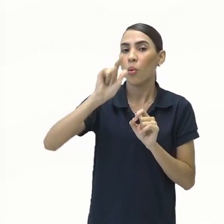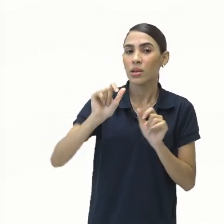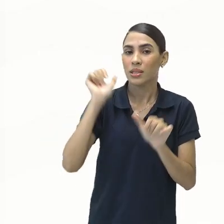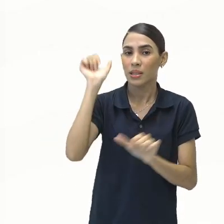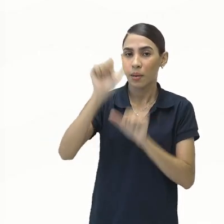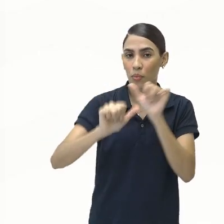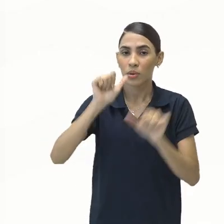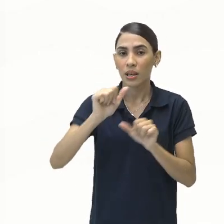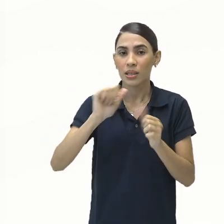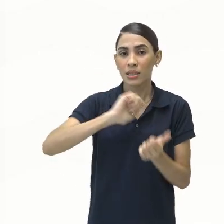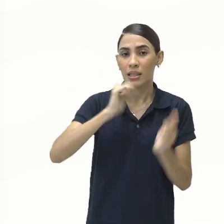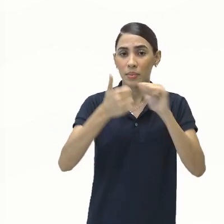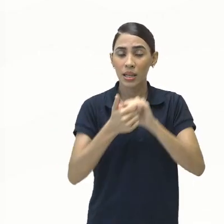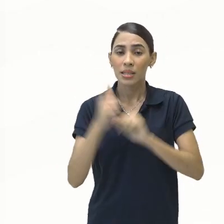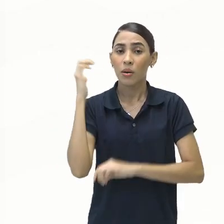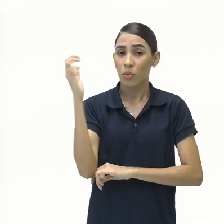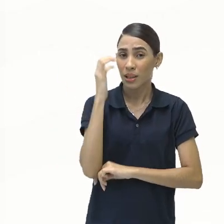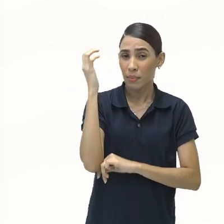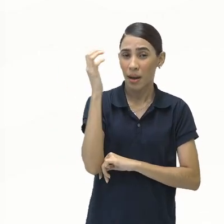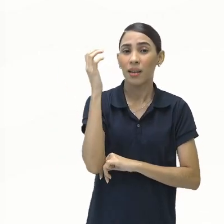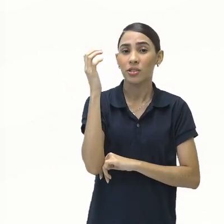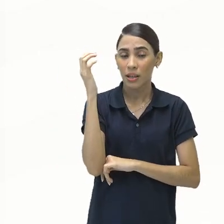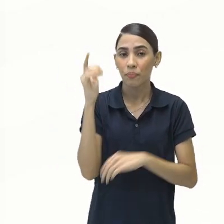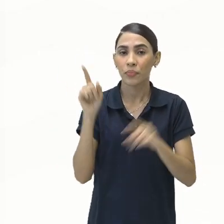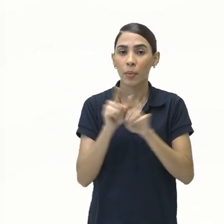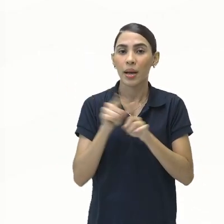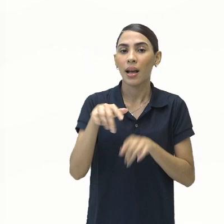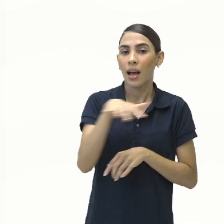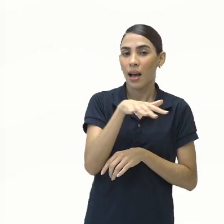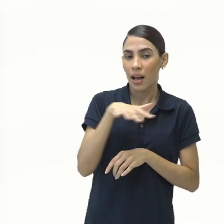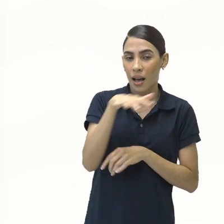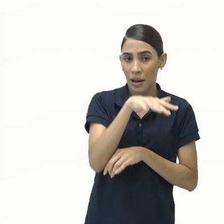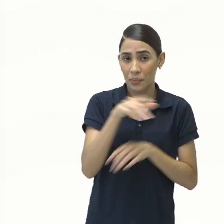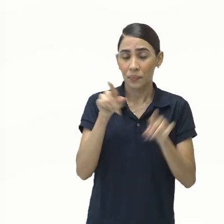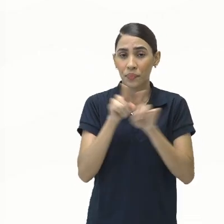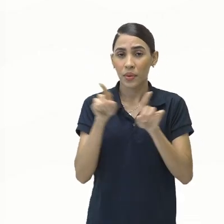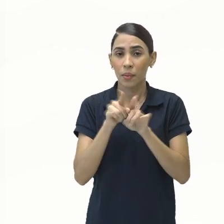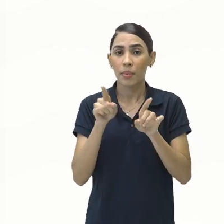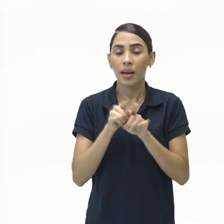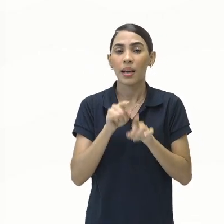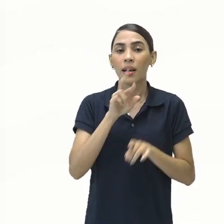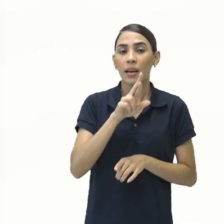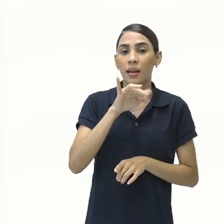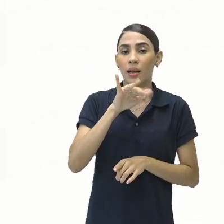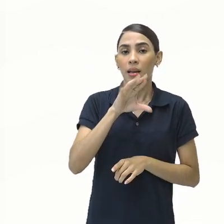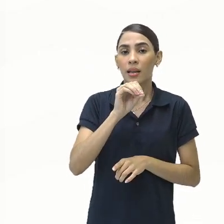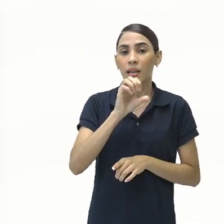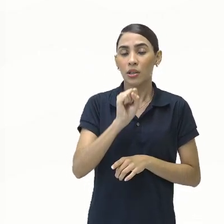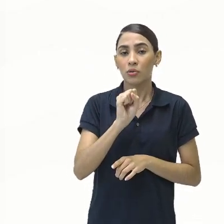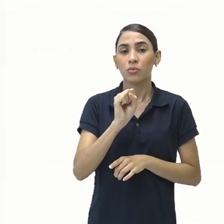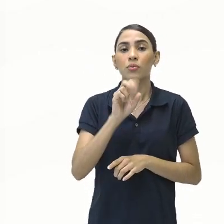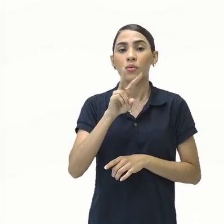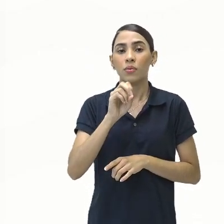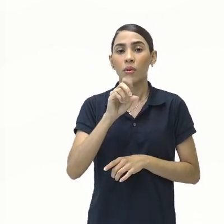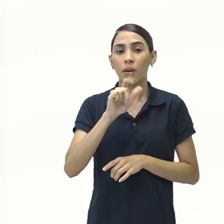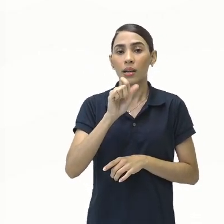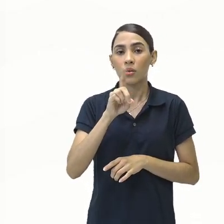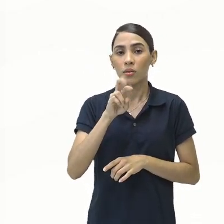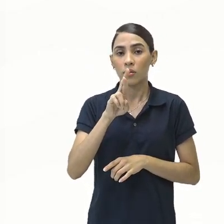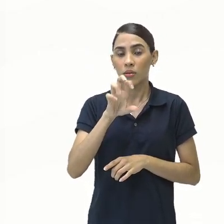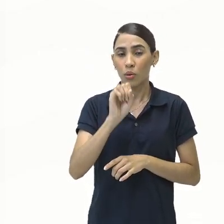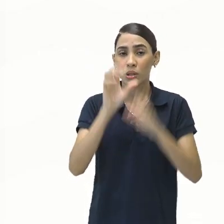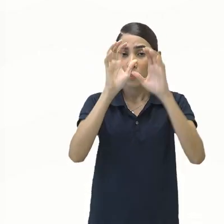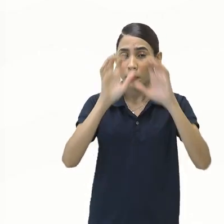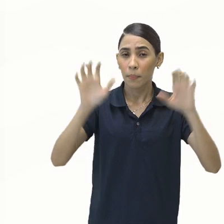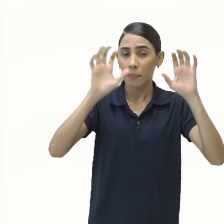da dinâmica climática em uma escala regional, através dos rios voadores, por exemplo, e também numa escala mundial,